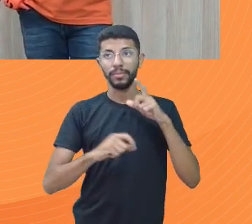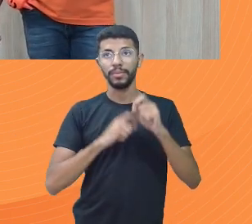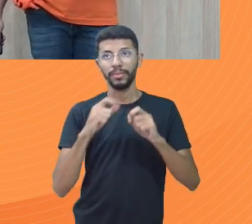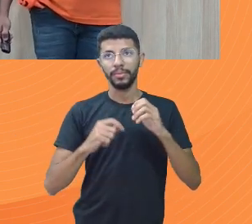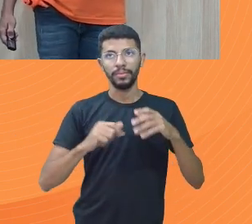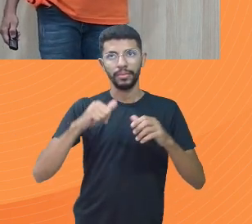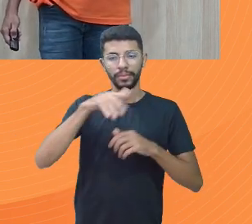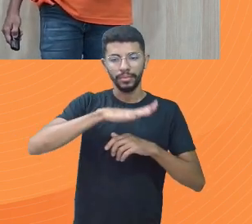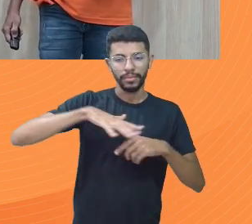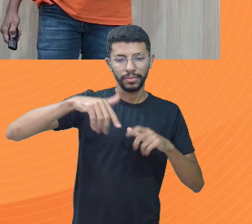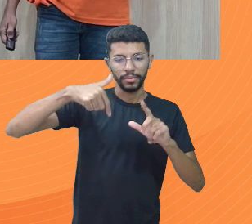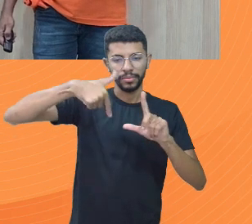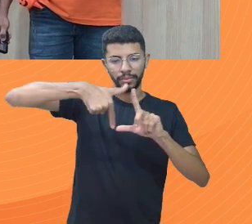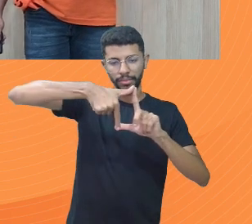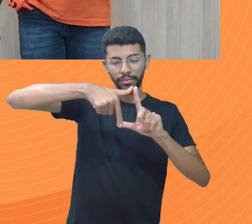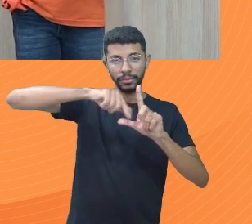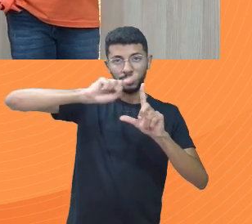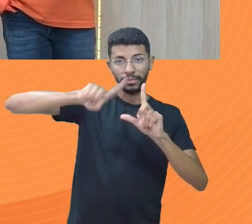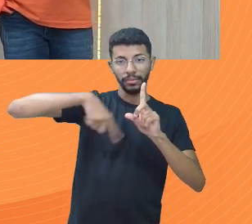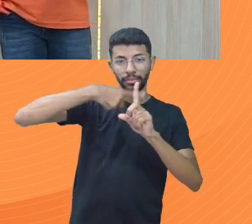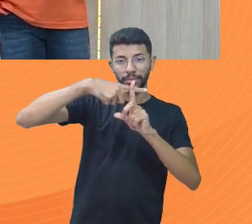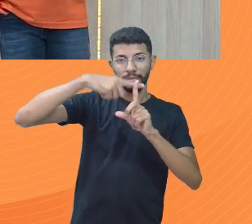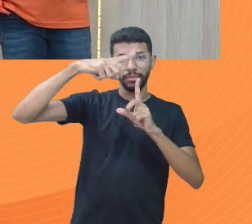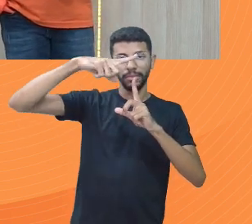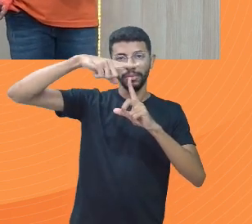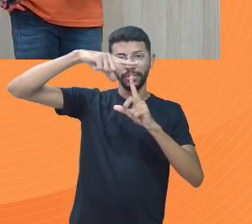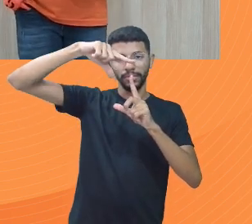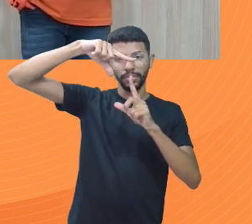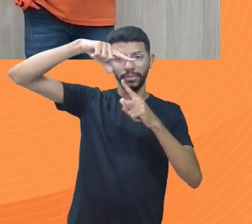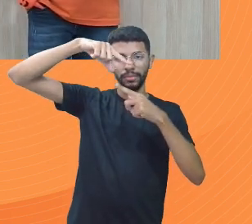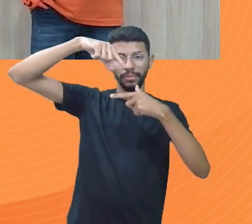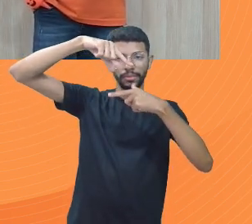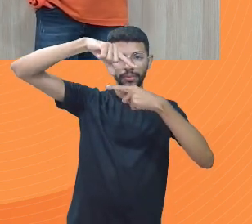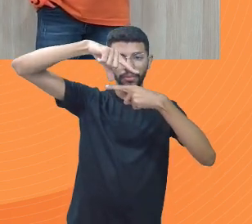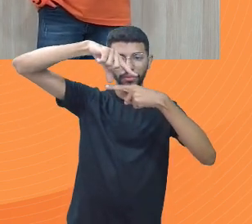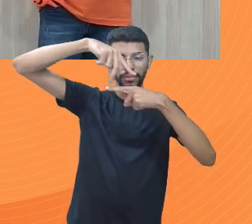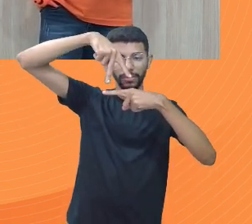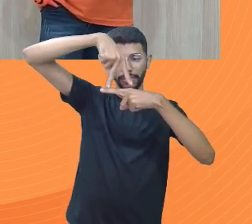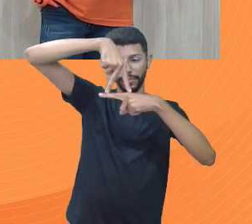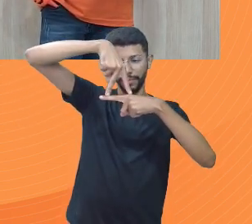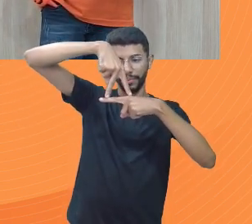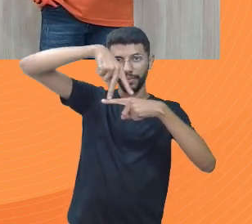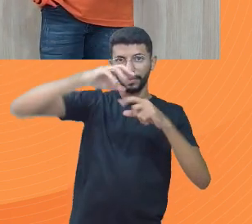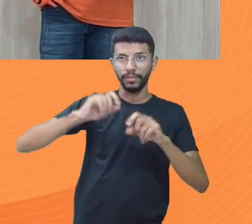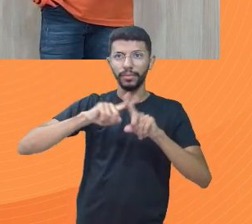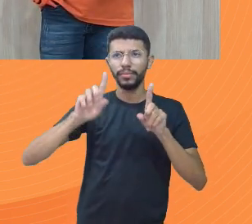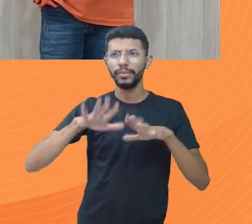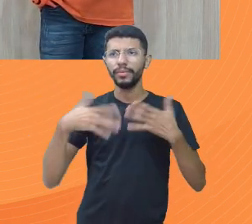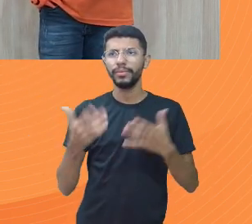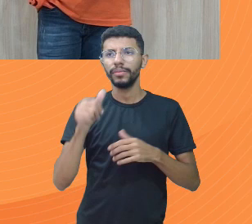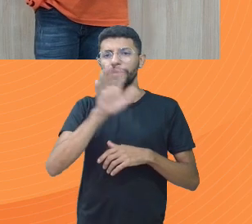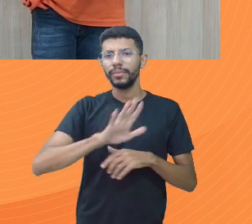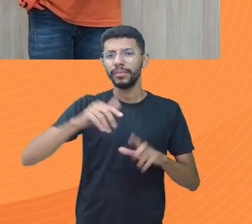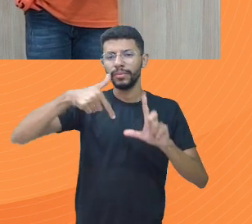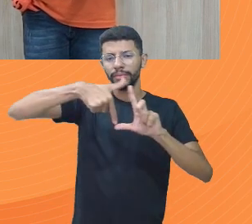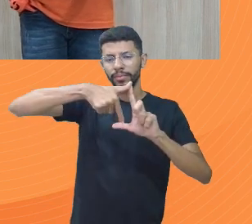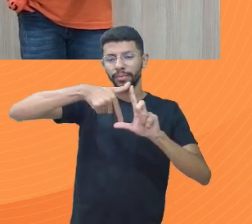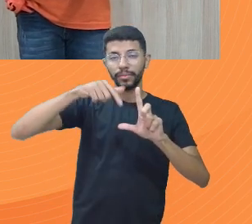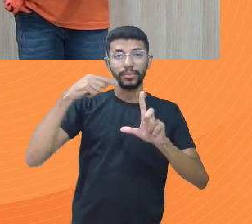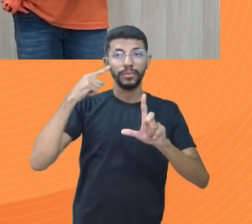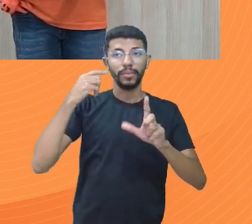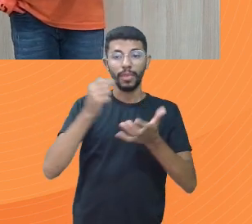do retângulo mais a área do triângulo. Qual é a área do retângulo? Base